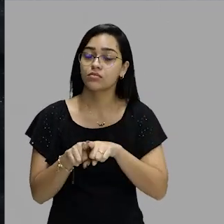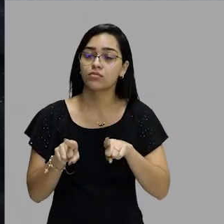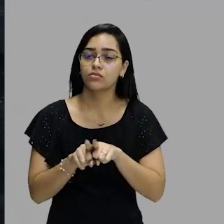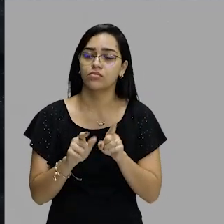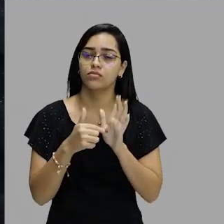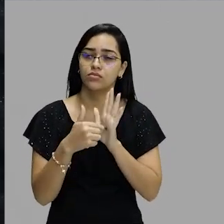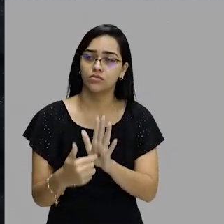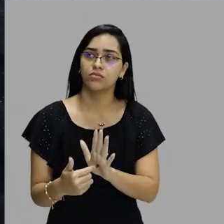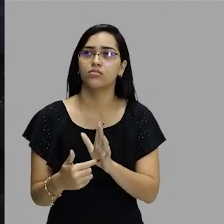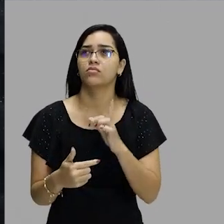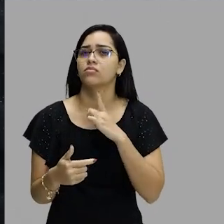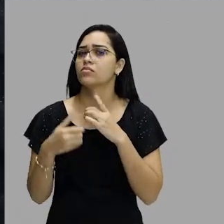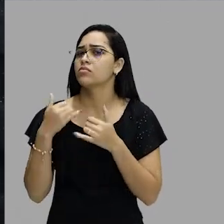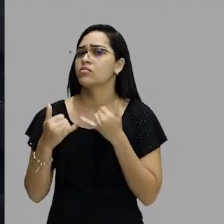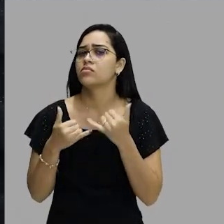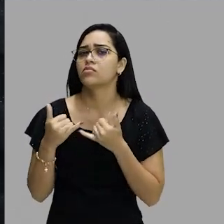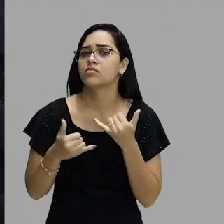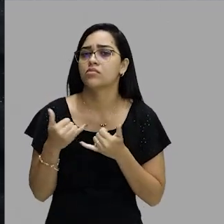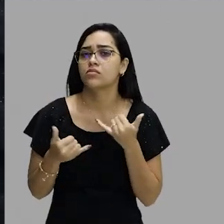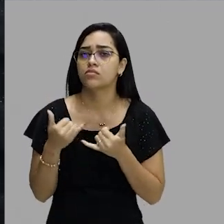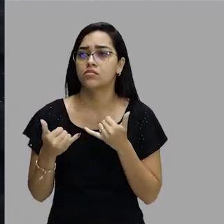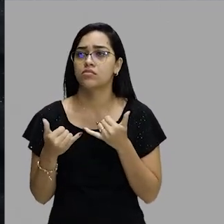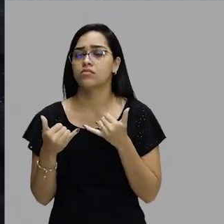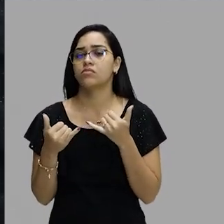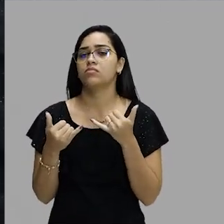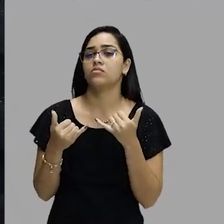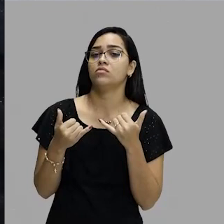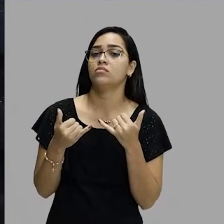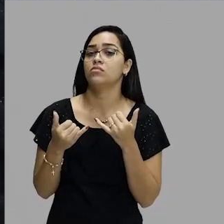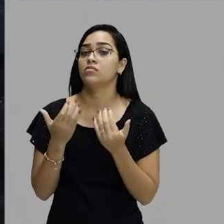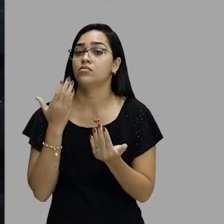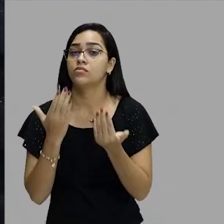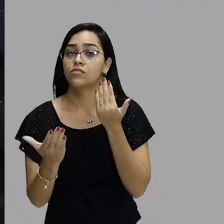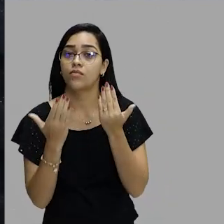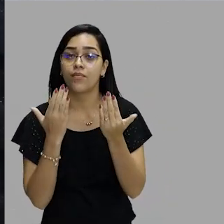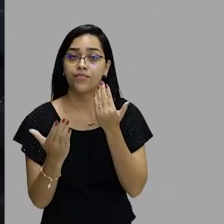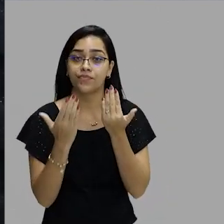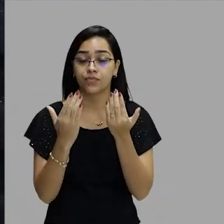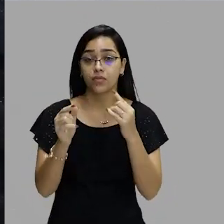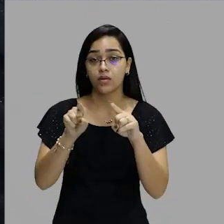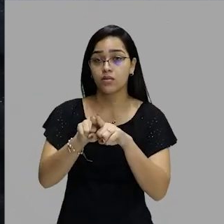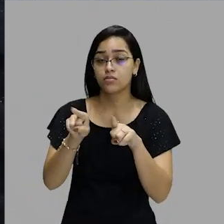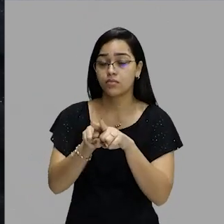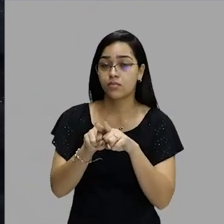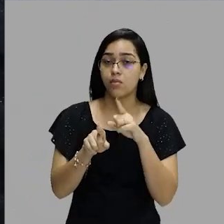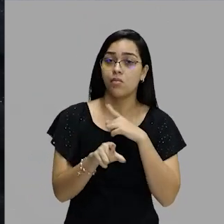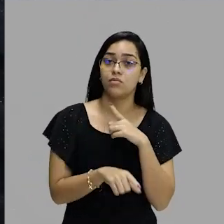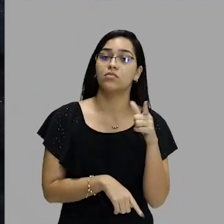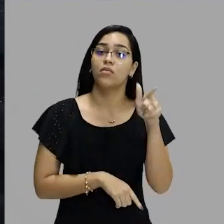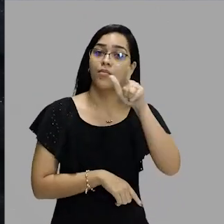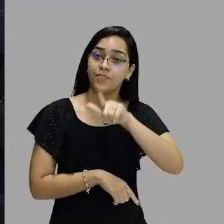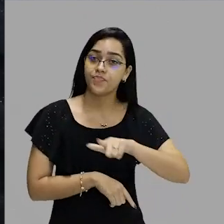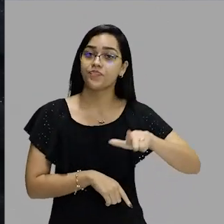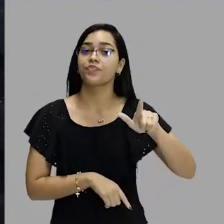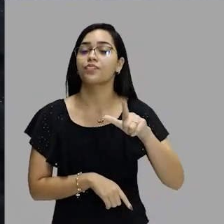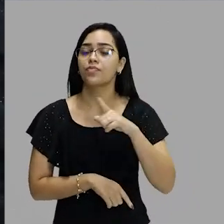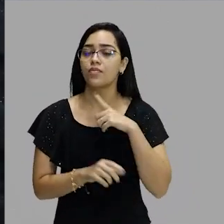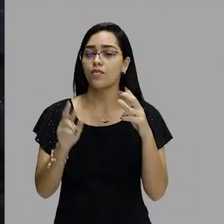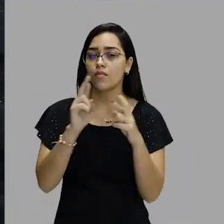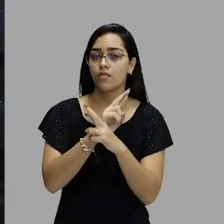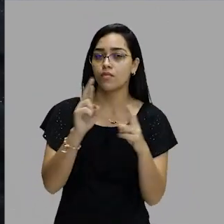levantada, por questão de uma brincadeira despretensiosa, comparações, e aí se levantou novamente essa questão aí